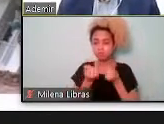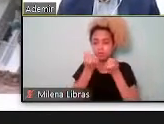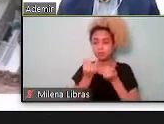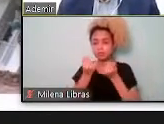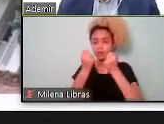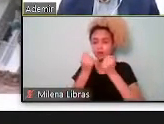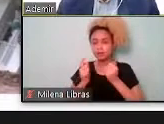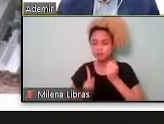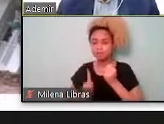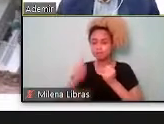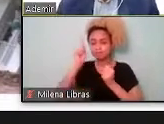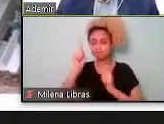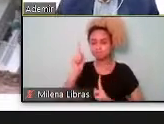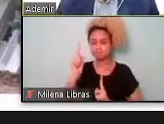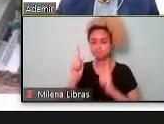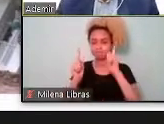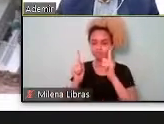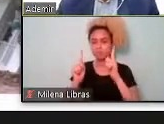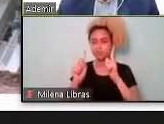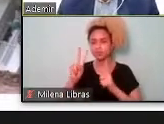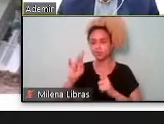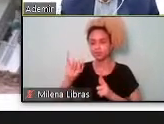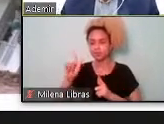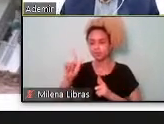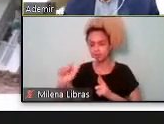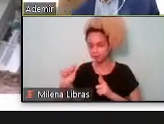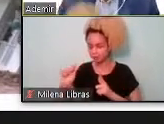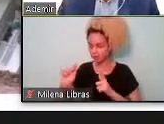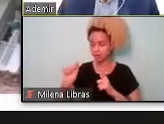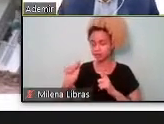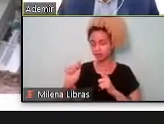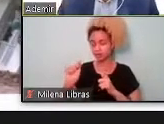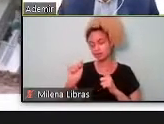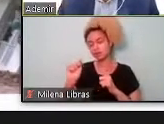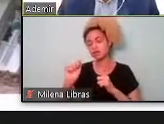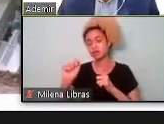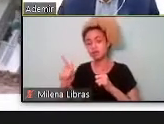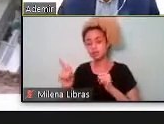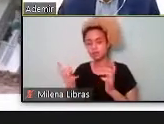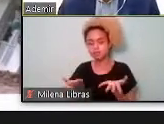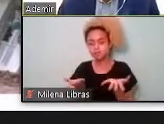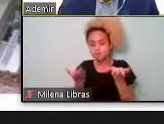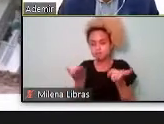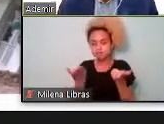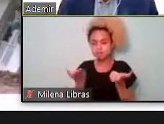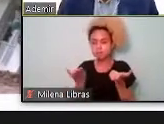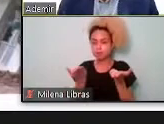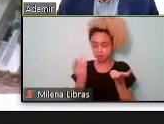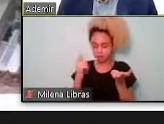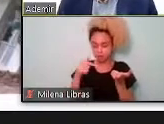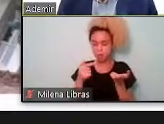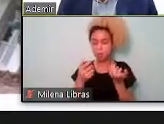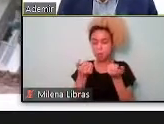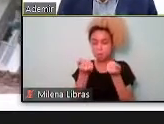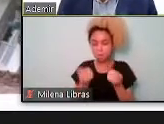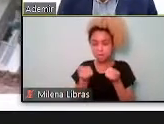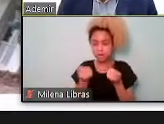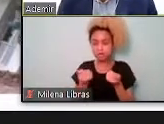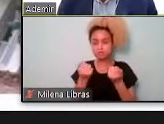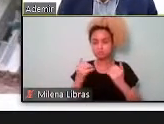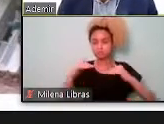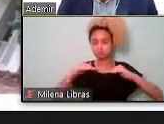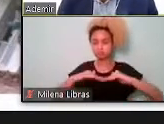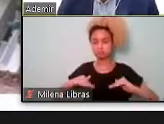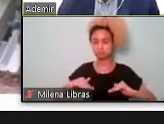e essas vigas por si transferem para os pilares, que os leva toda a carga do prédio para a fundação. Se a fundação não